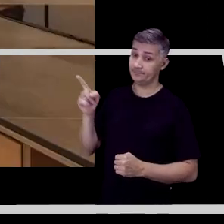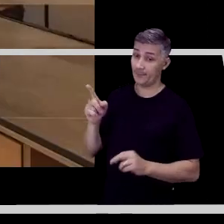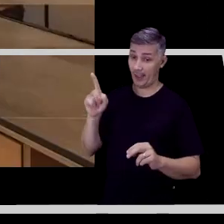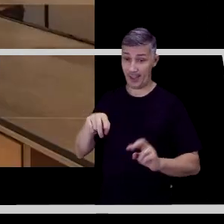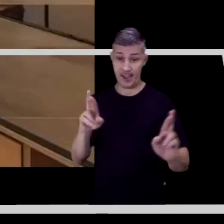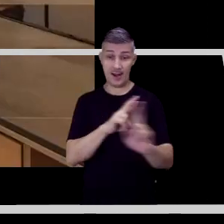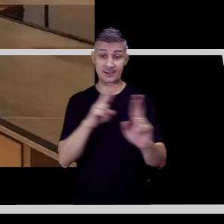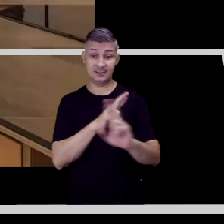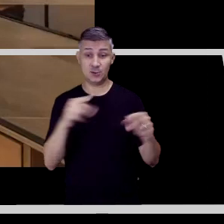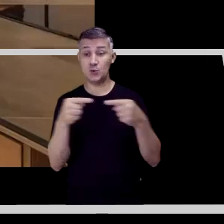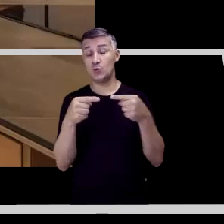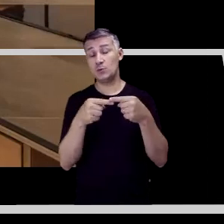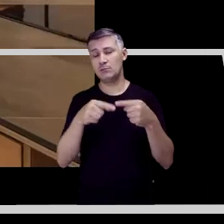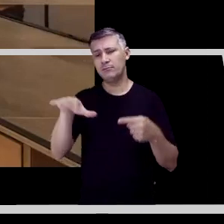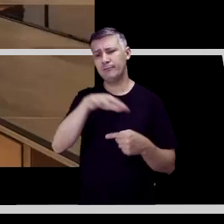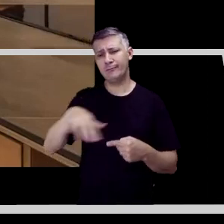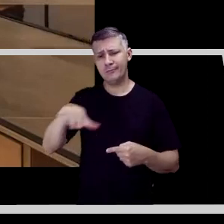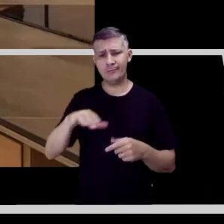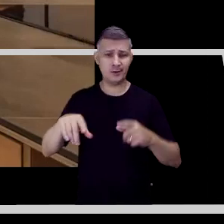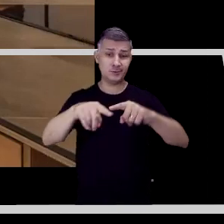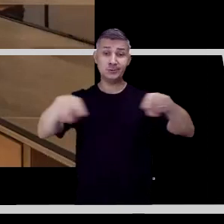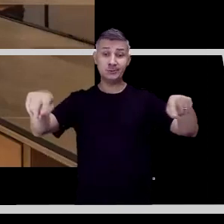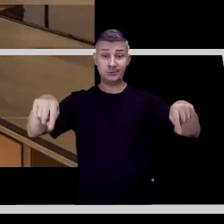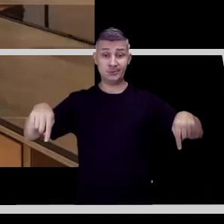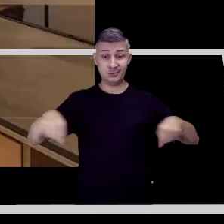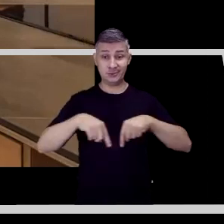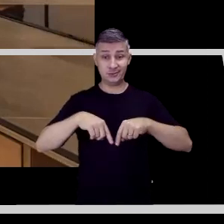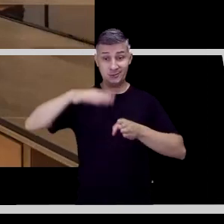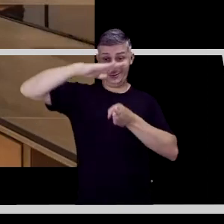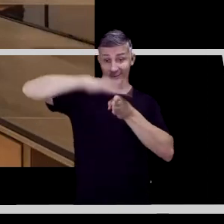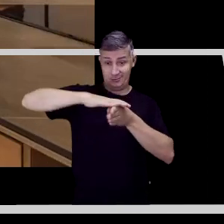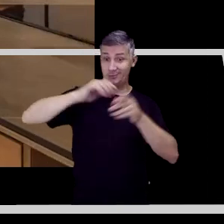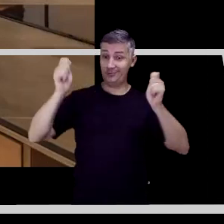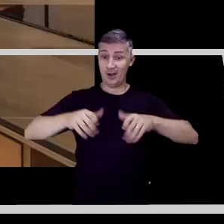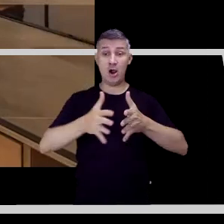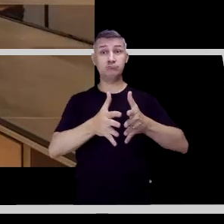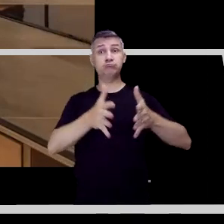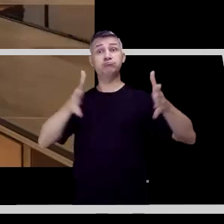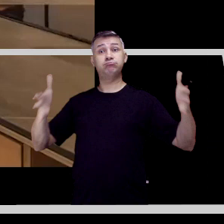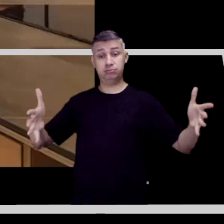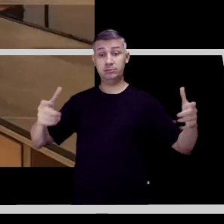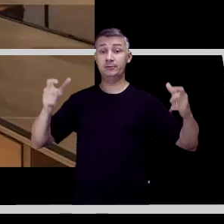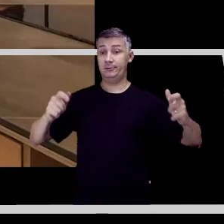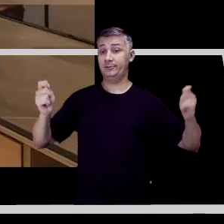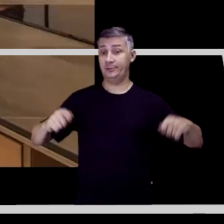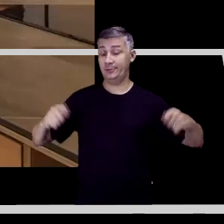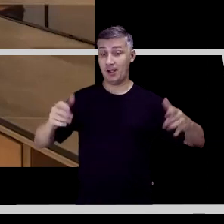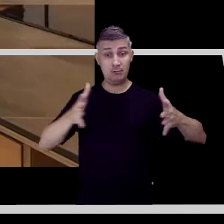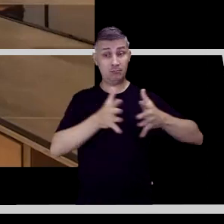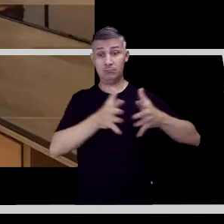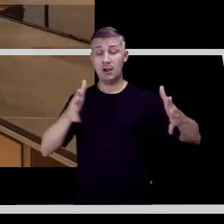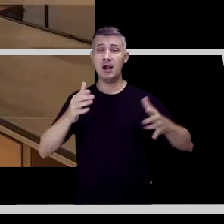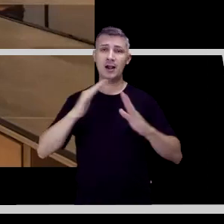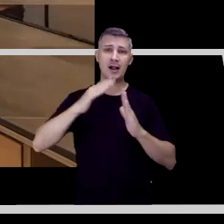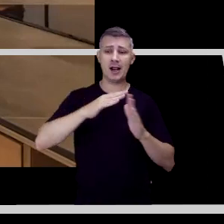Aí mostra bem essa relação assim, que esse vão grande que a laje pi permite cria essa espacialidade